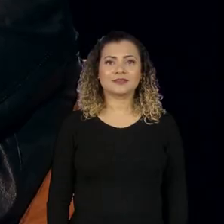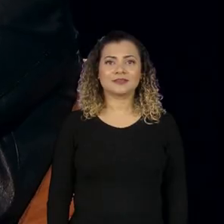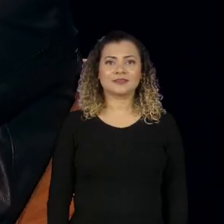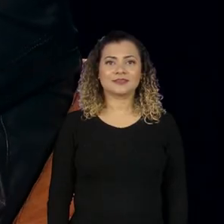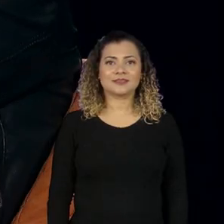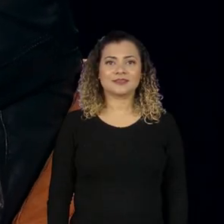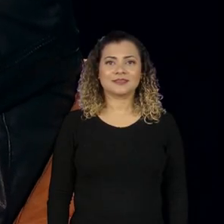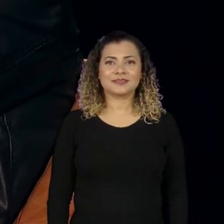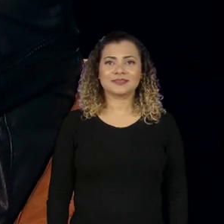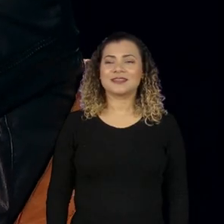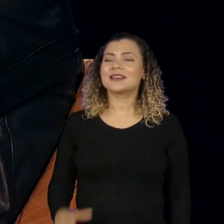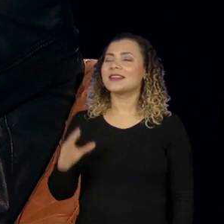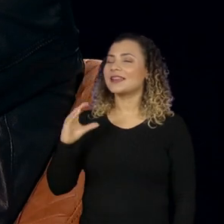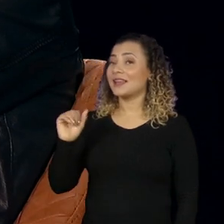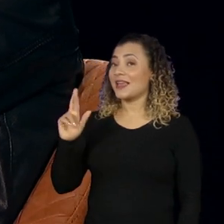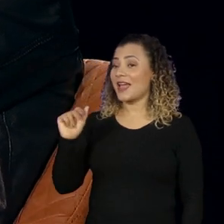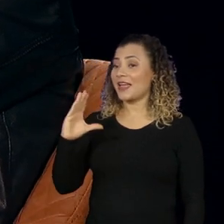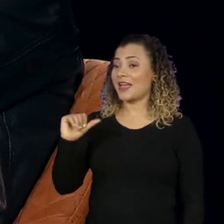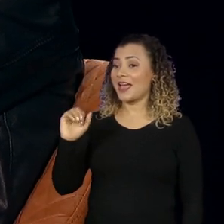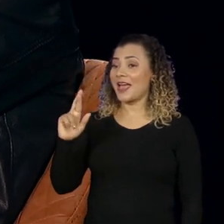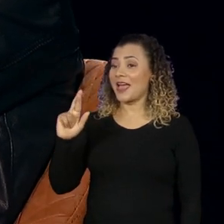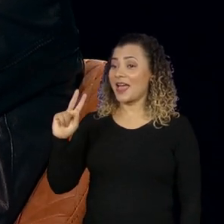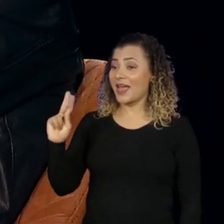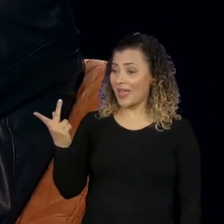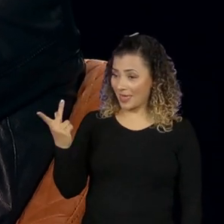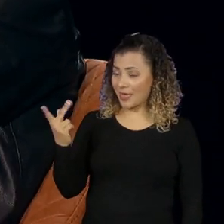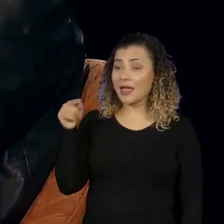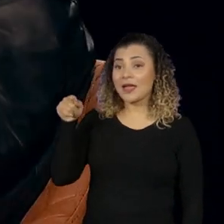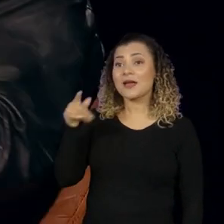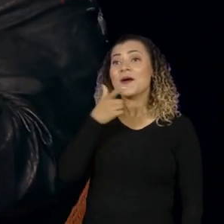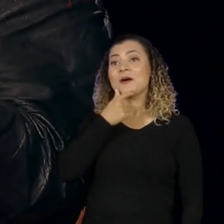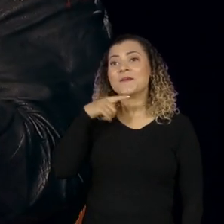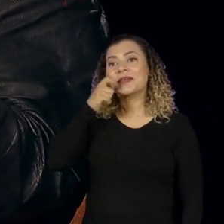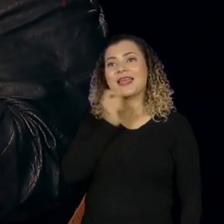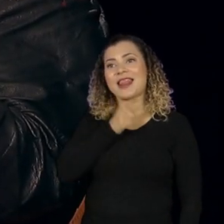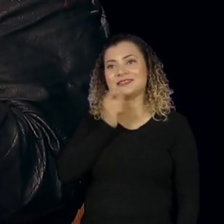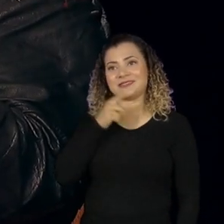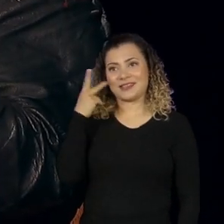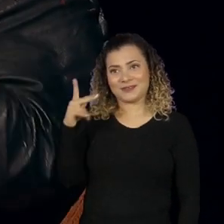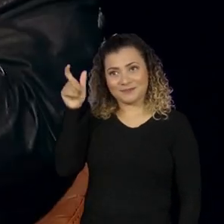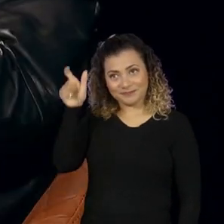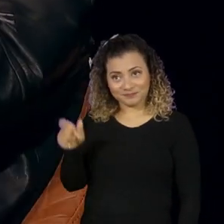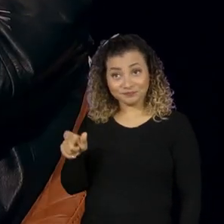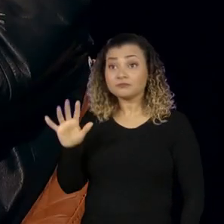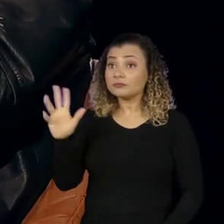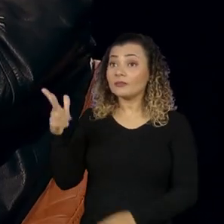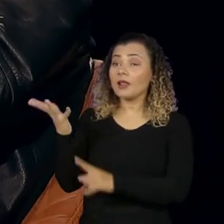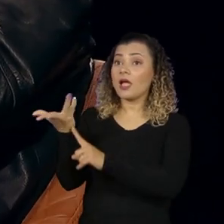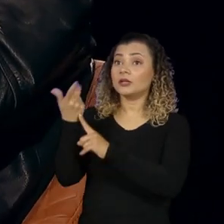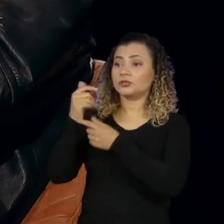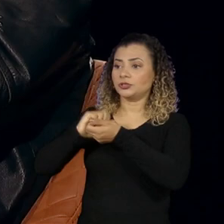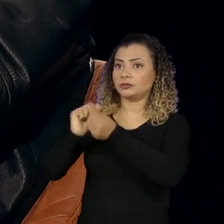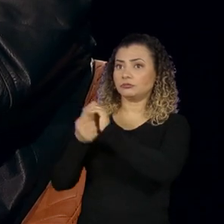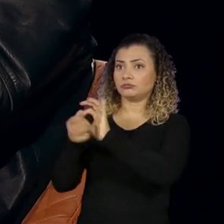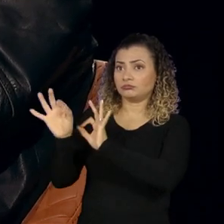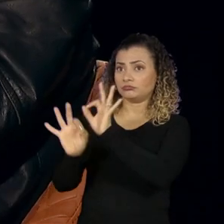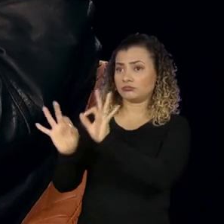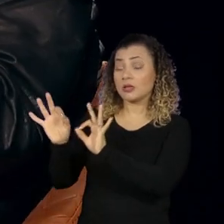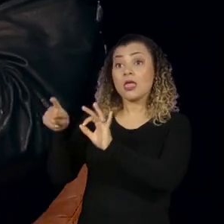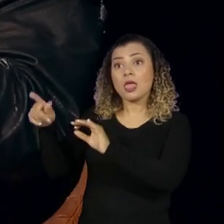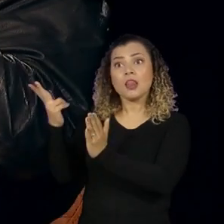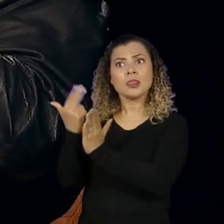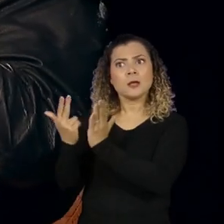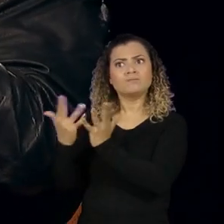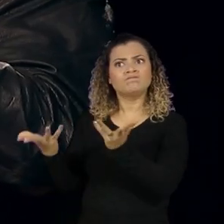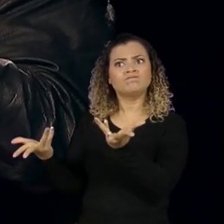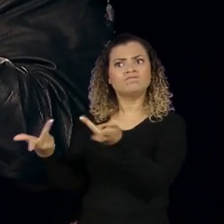O Carcará... O Carcará é engraçado, porque o Carcará é um puta artista plástico, desenha pra caramba, assim. E eu não sabia,